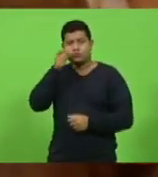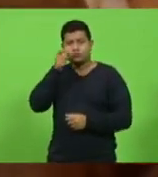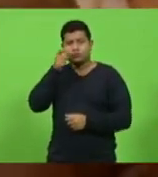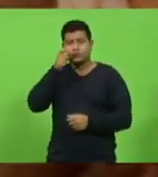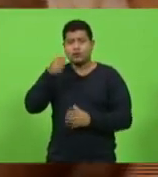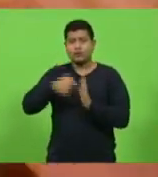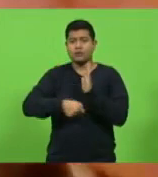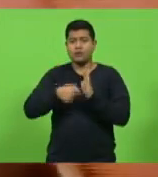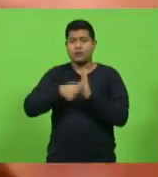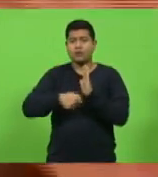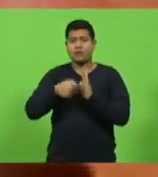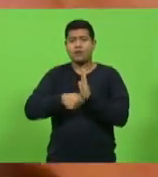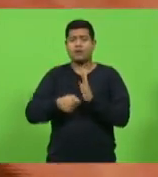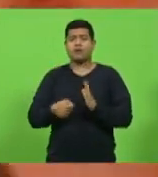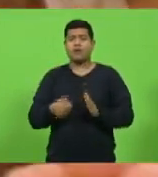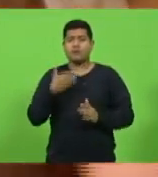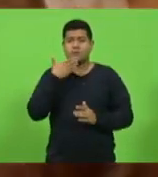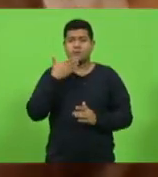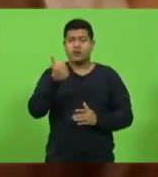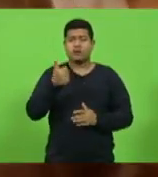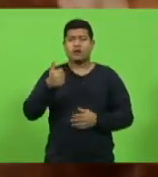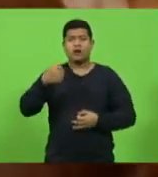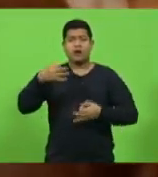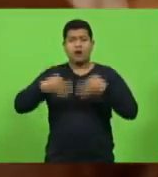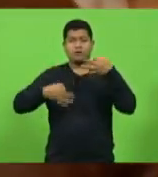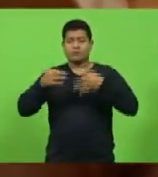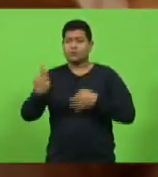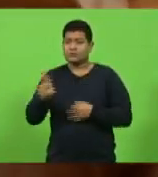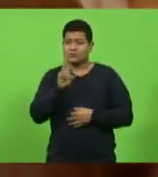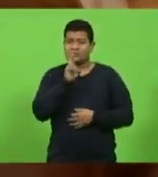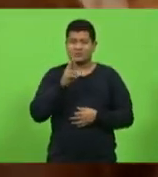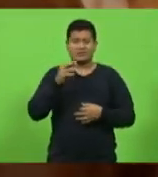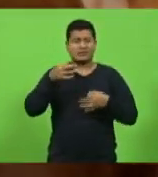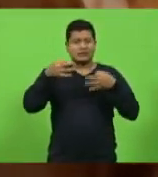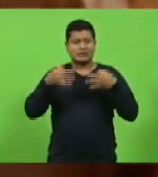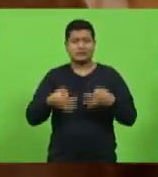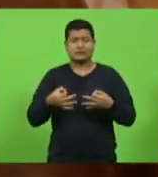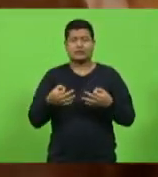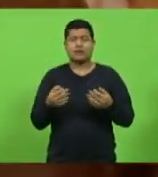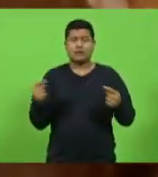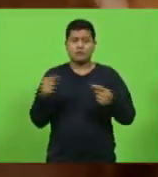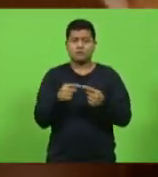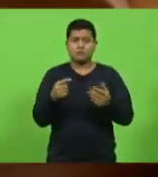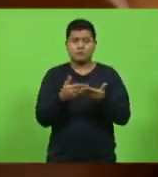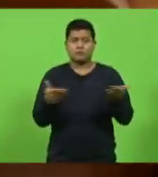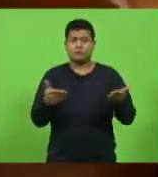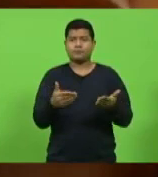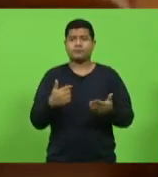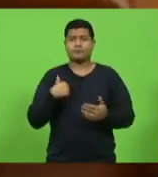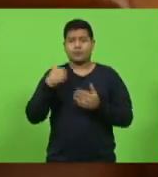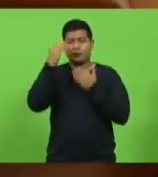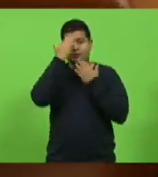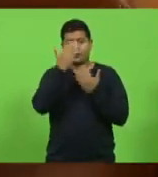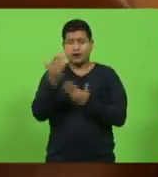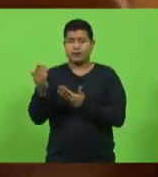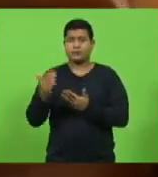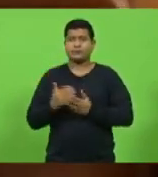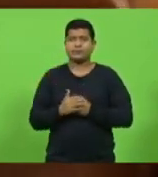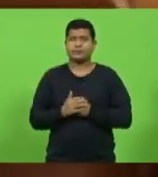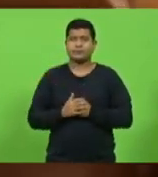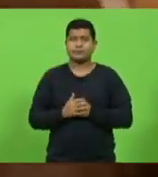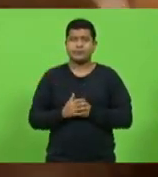melhor e pelo resultado mais probo para o Estado de Santa Catarina. Realmente, muito obrigado. Pois